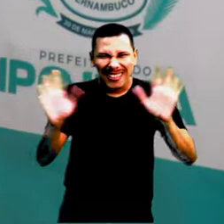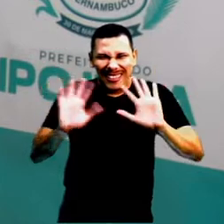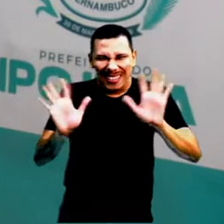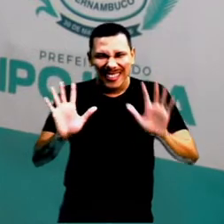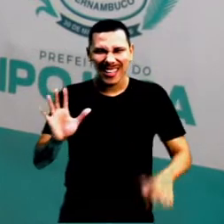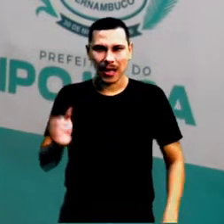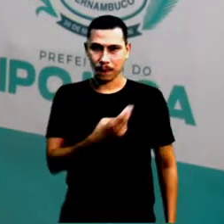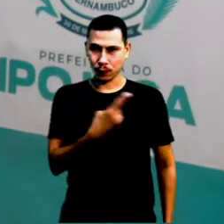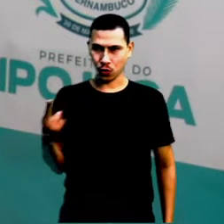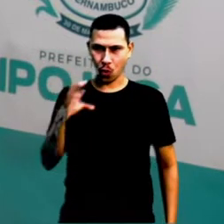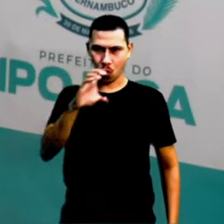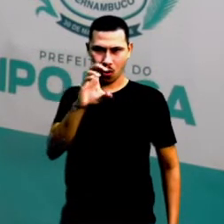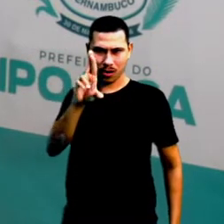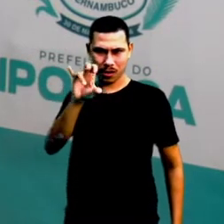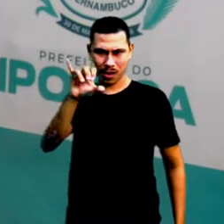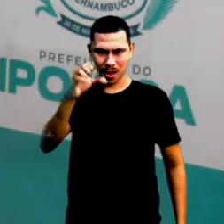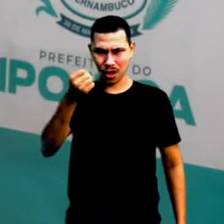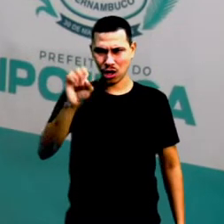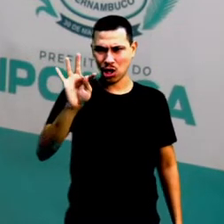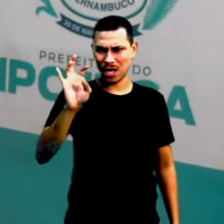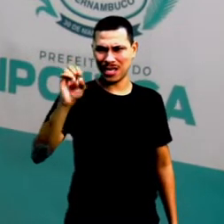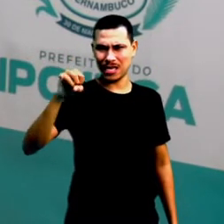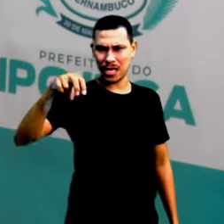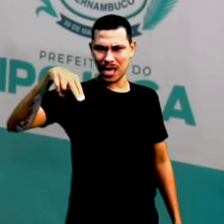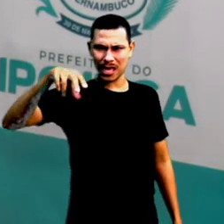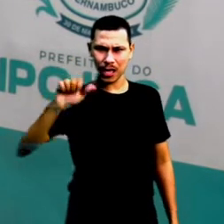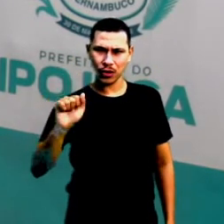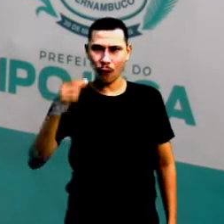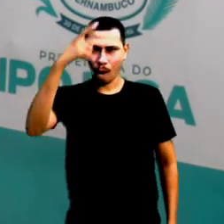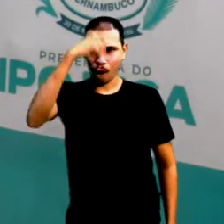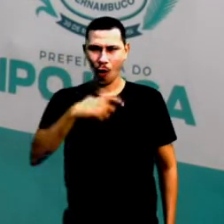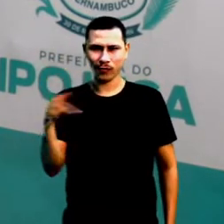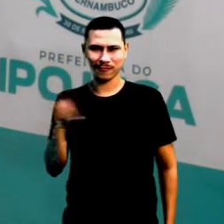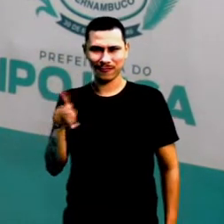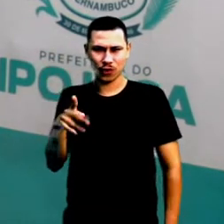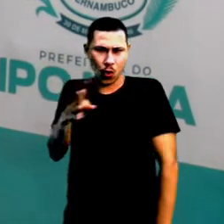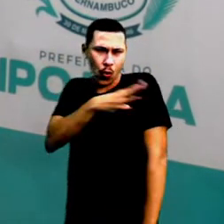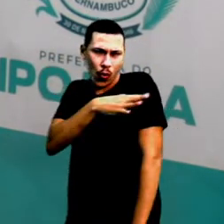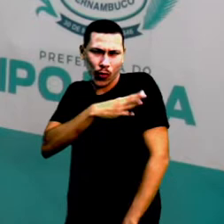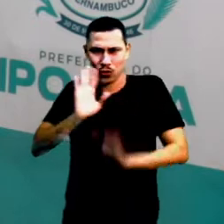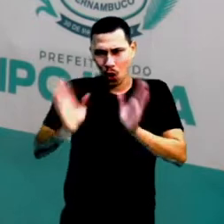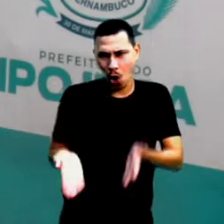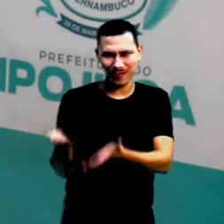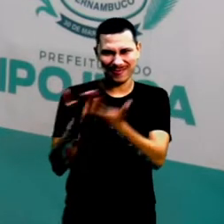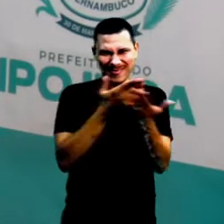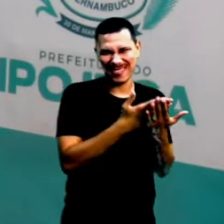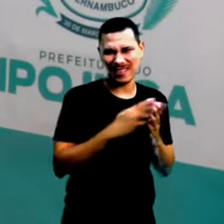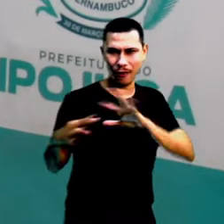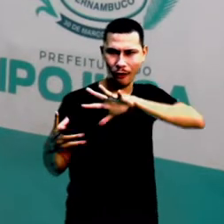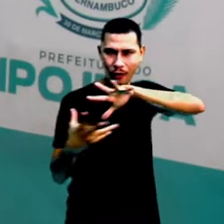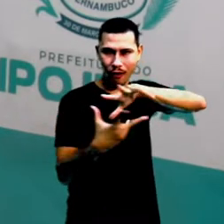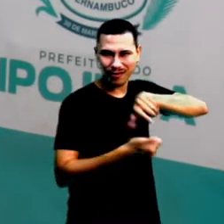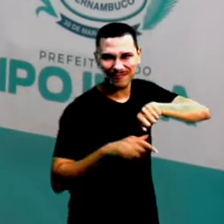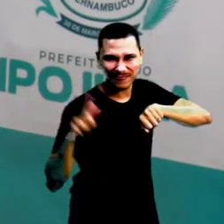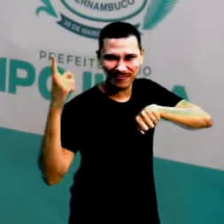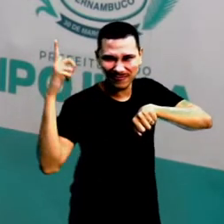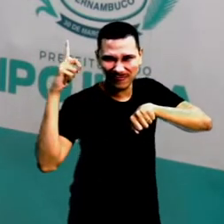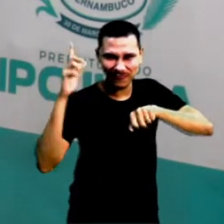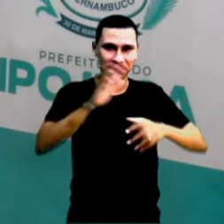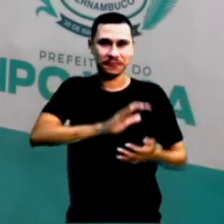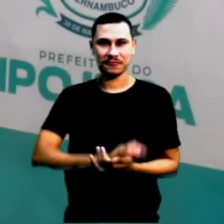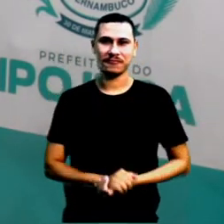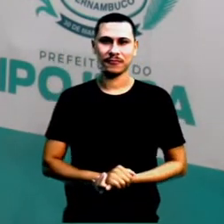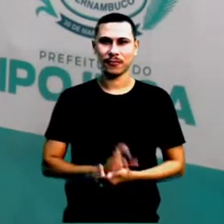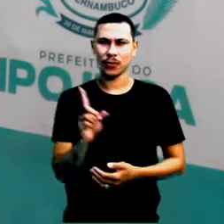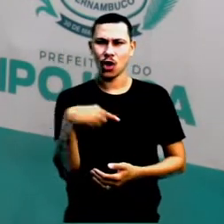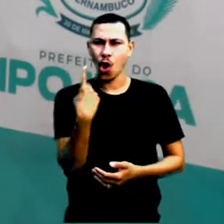Olá, o meu nome é Cristina Chagas, sou professora do quarto ano e hoje nós vamos para a nossa aula de geografia.